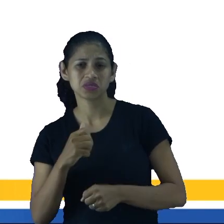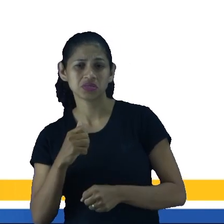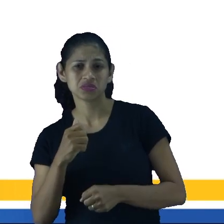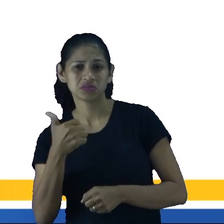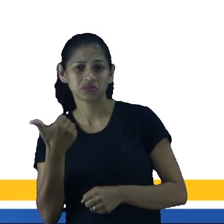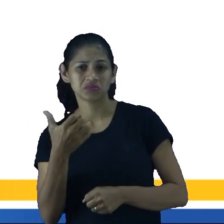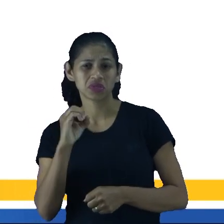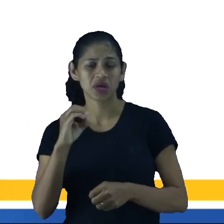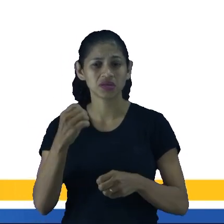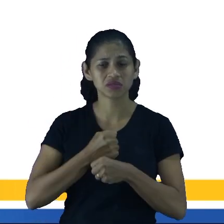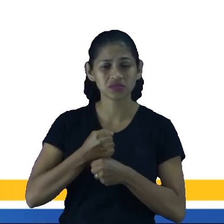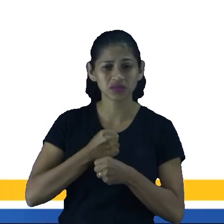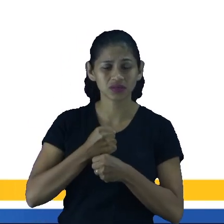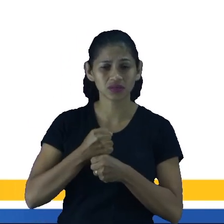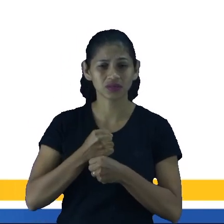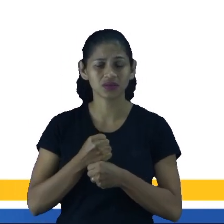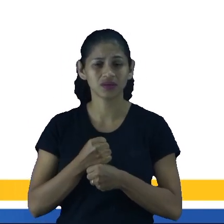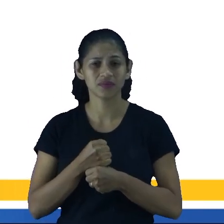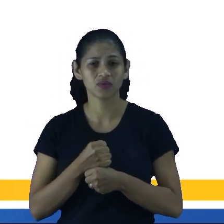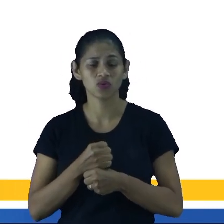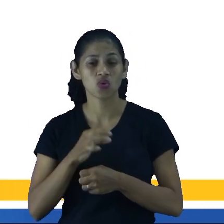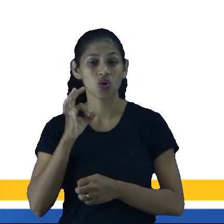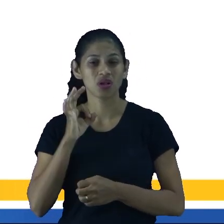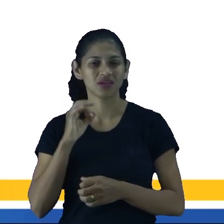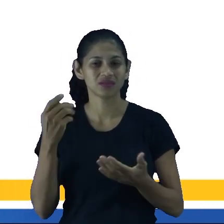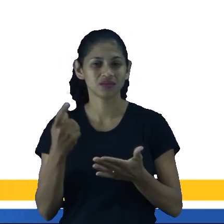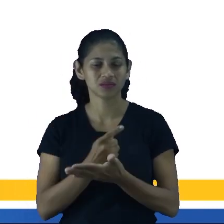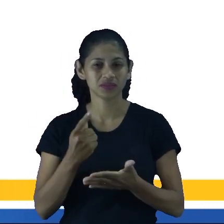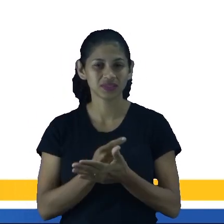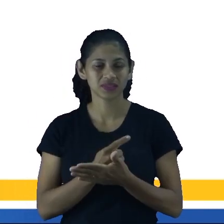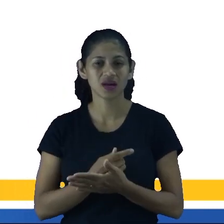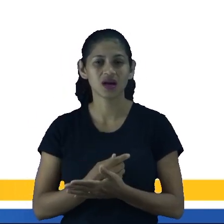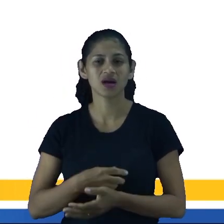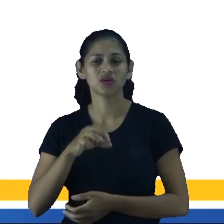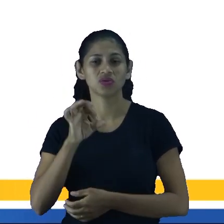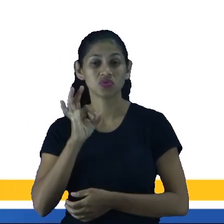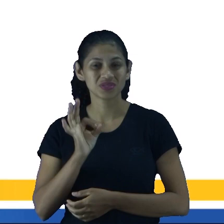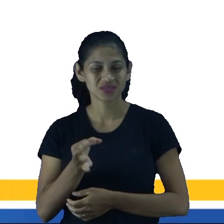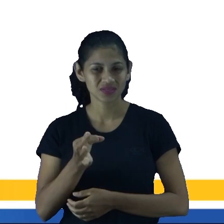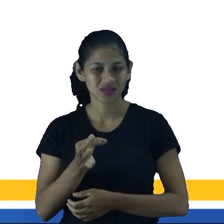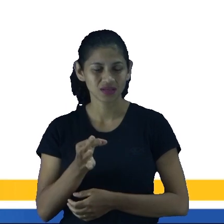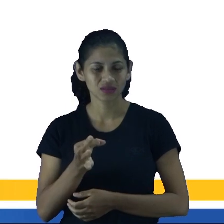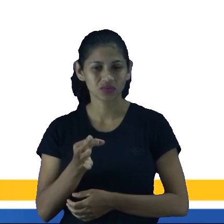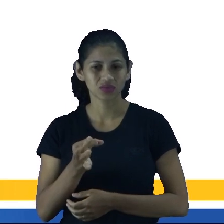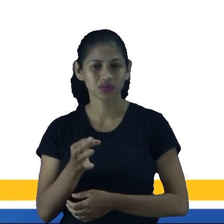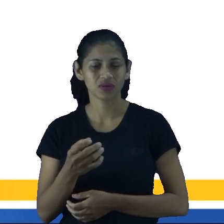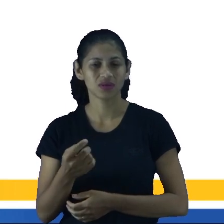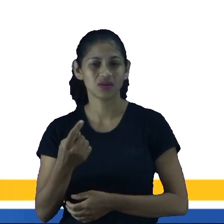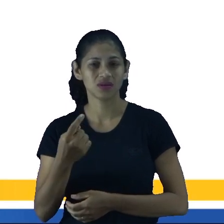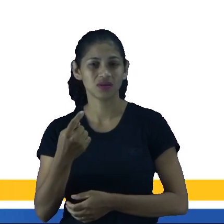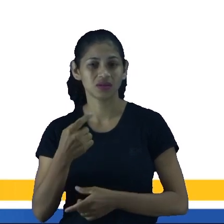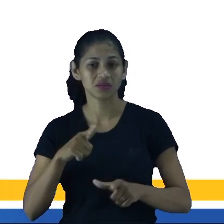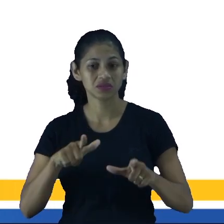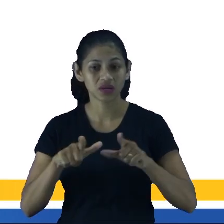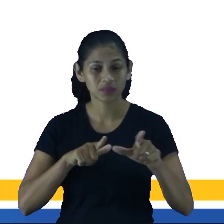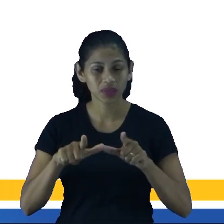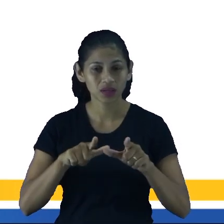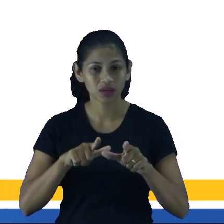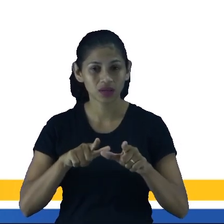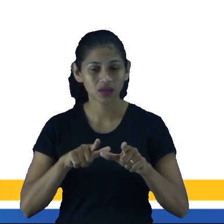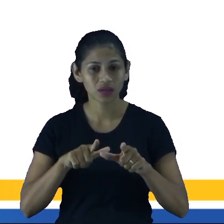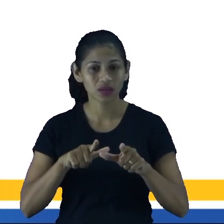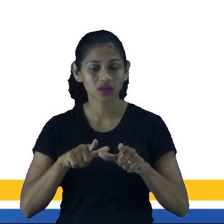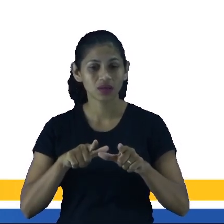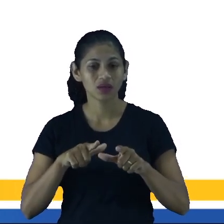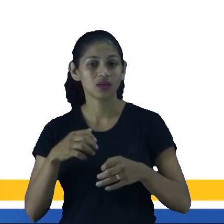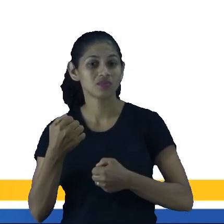anos. Esse por está errado. O correto é trabalhado 3 anos, só quantidade de ano, né? Porque esse